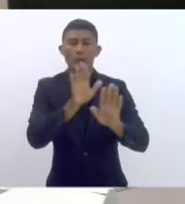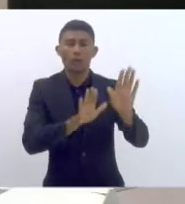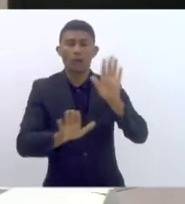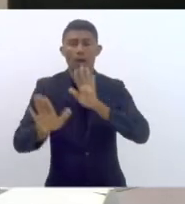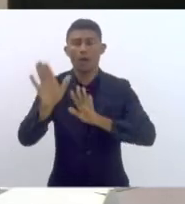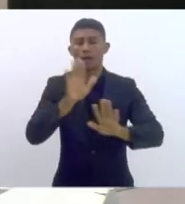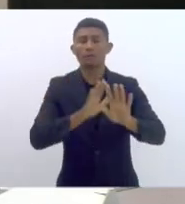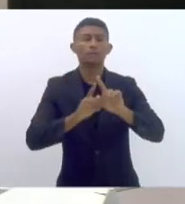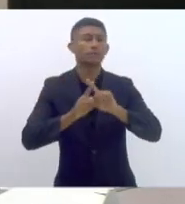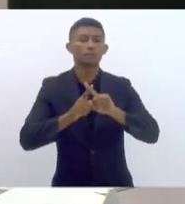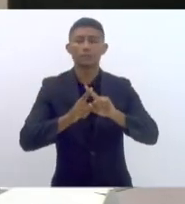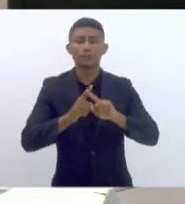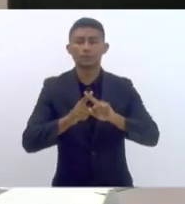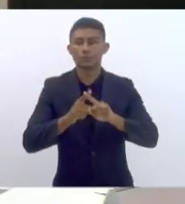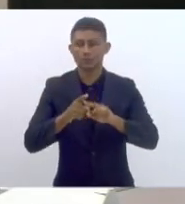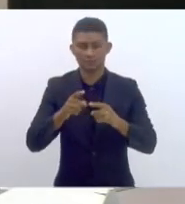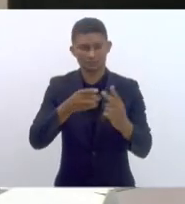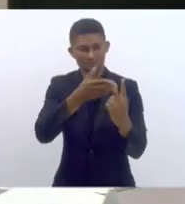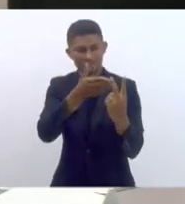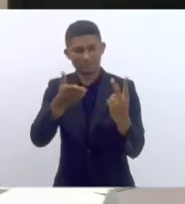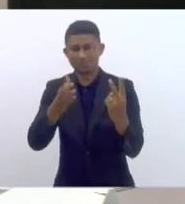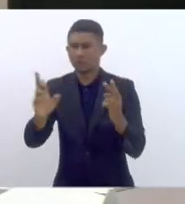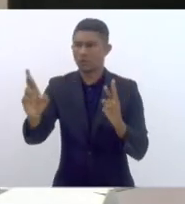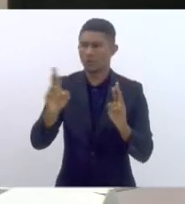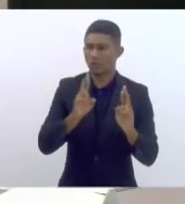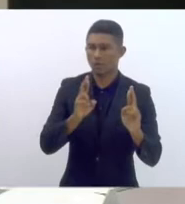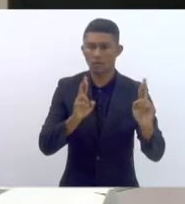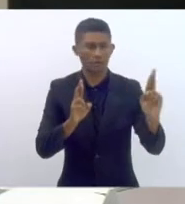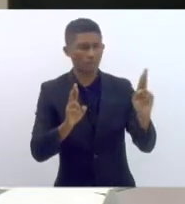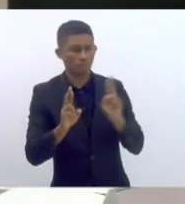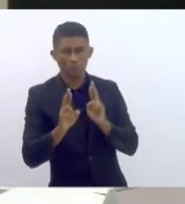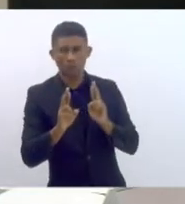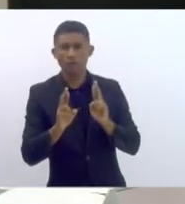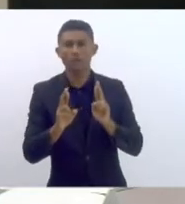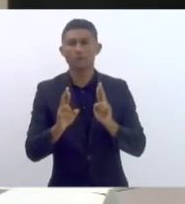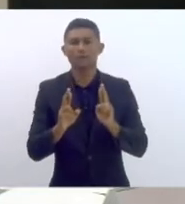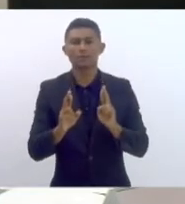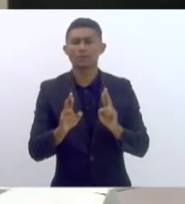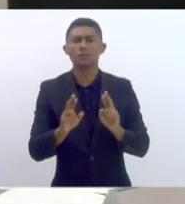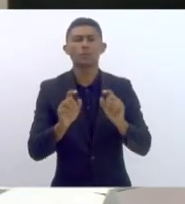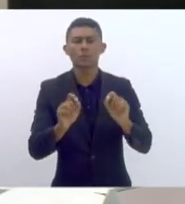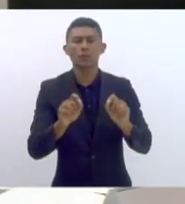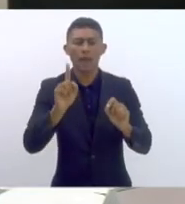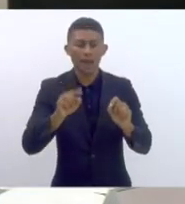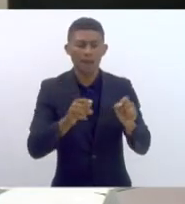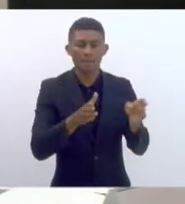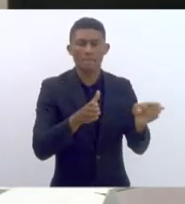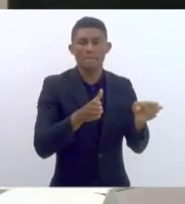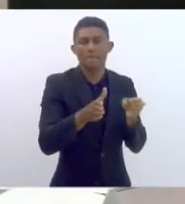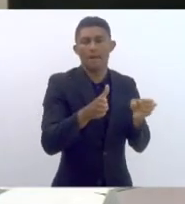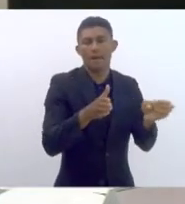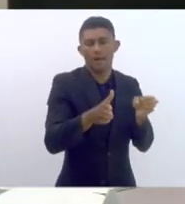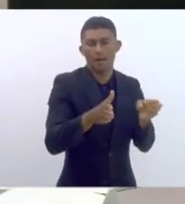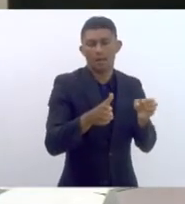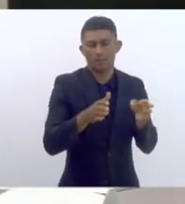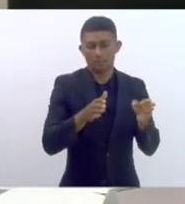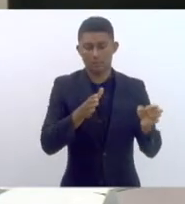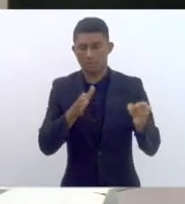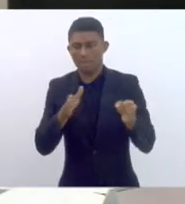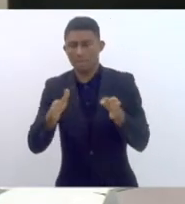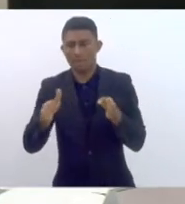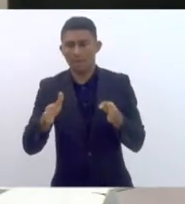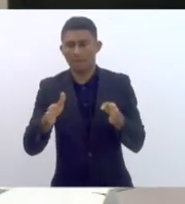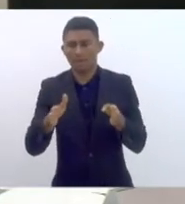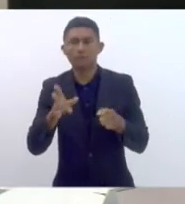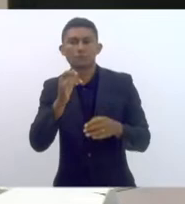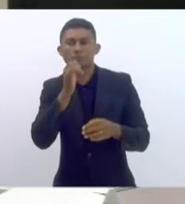cada resposta corresponde a um determinado período, né? Se a gente vê a